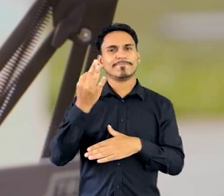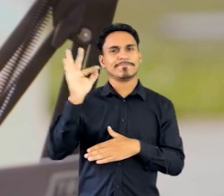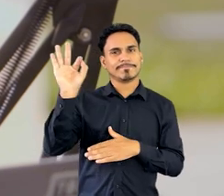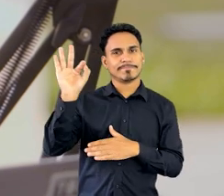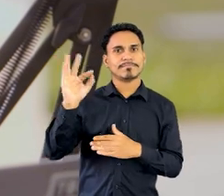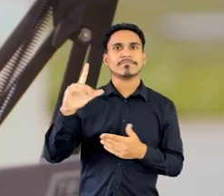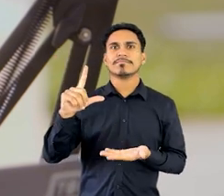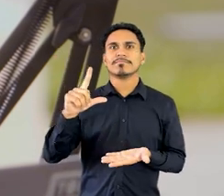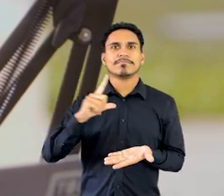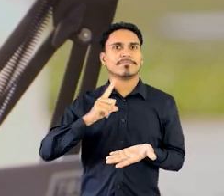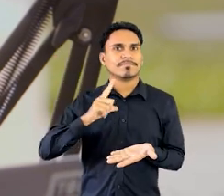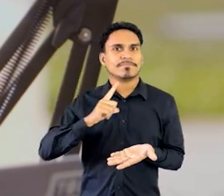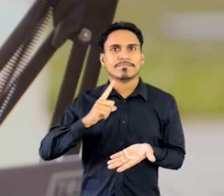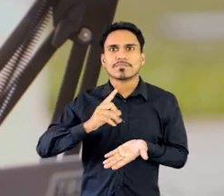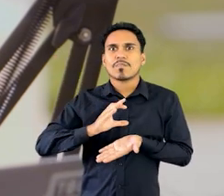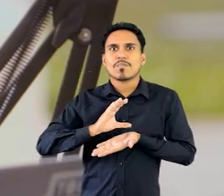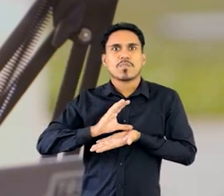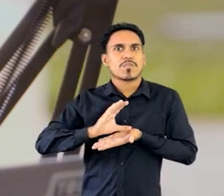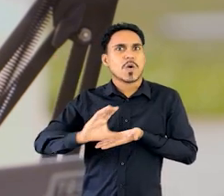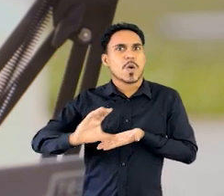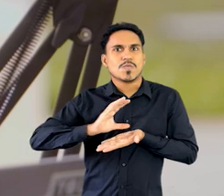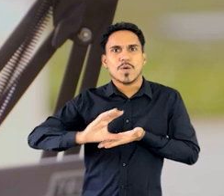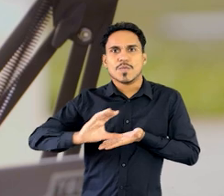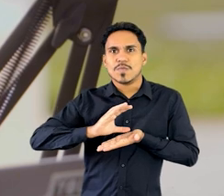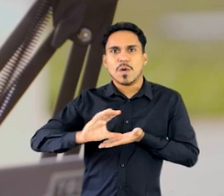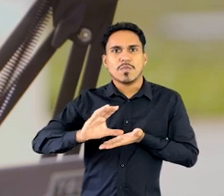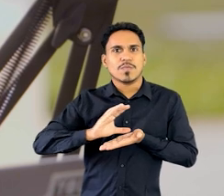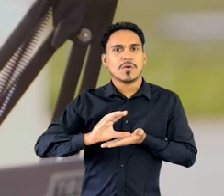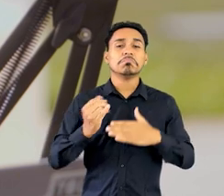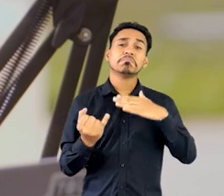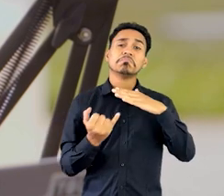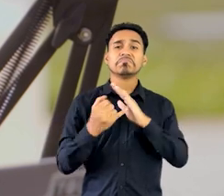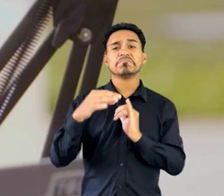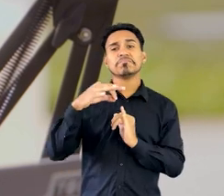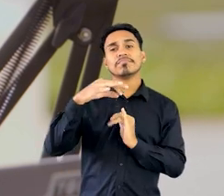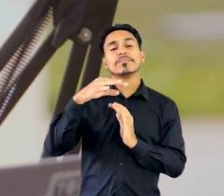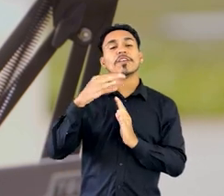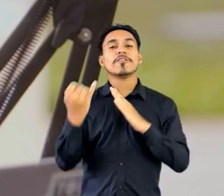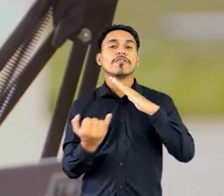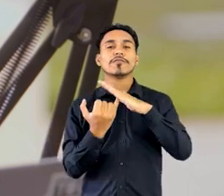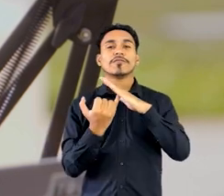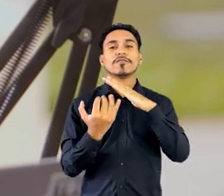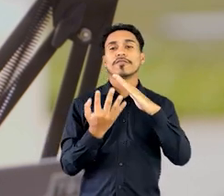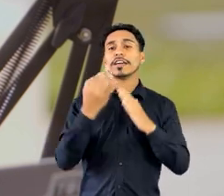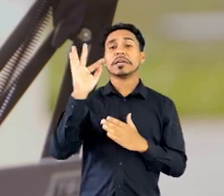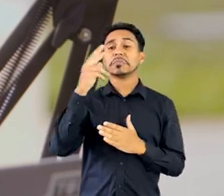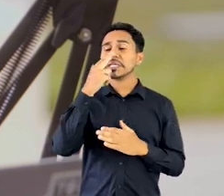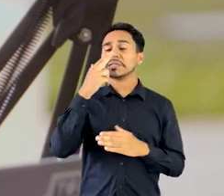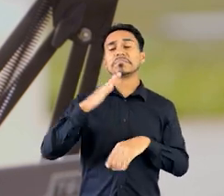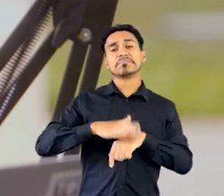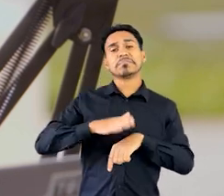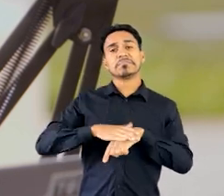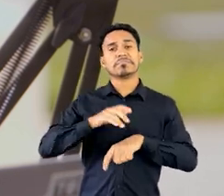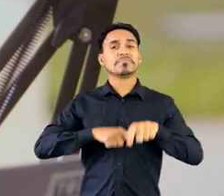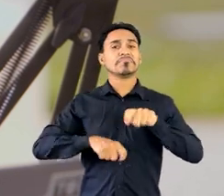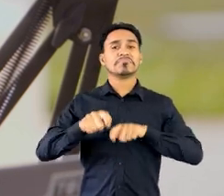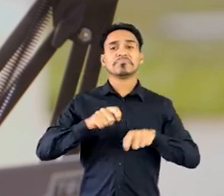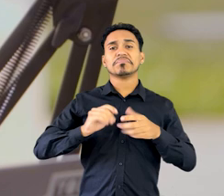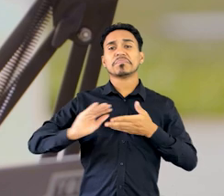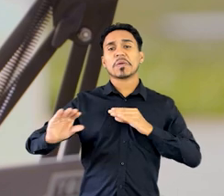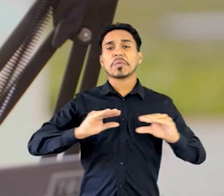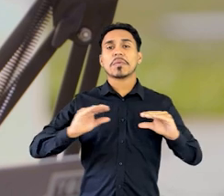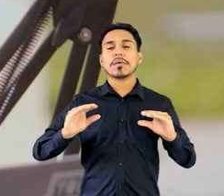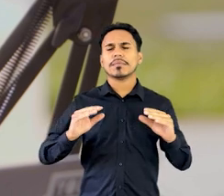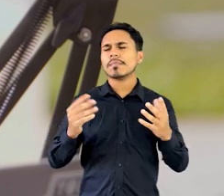federais recebem um volume estratosférico de dinheiro e administram como bem querem então qual a importância do